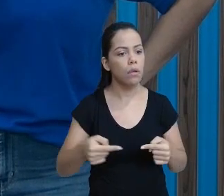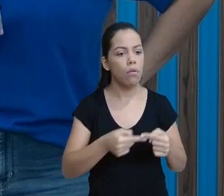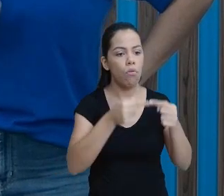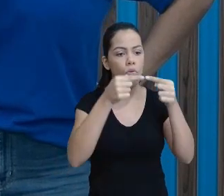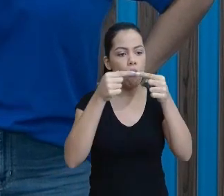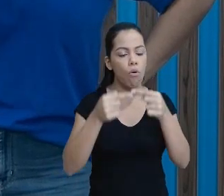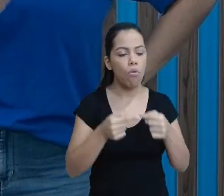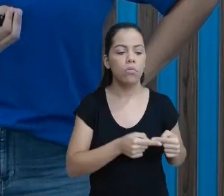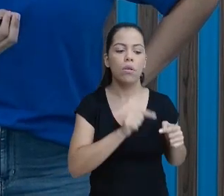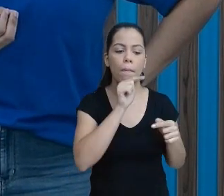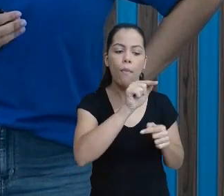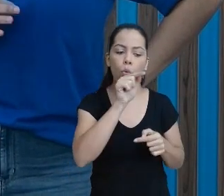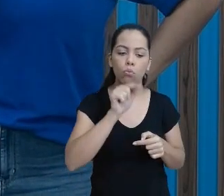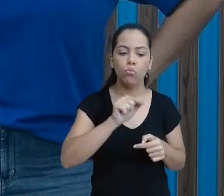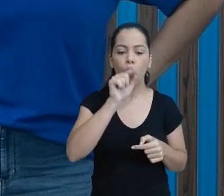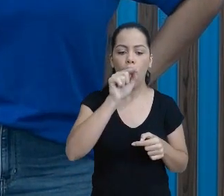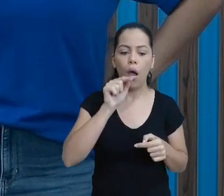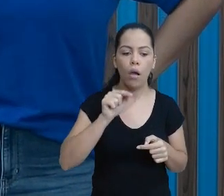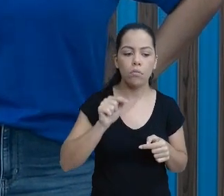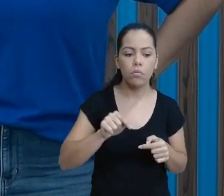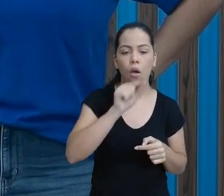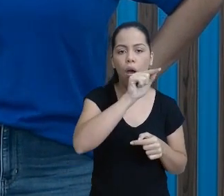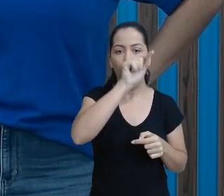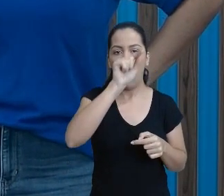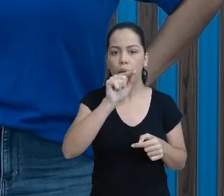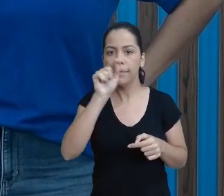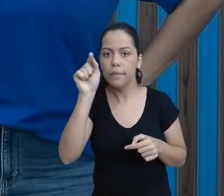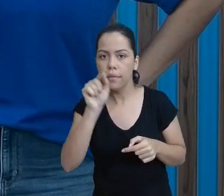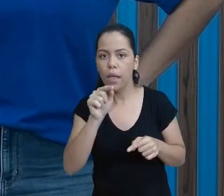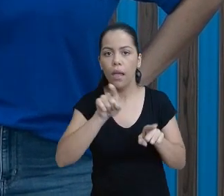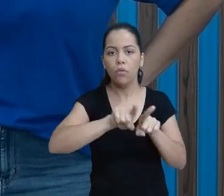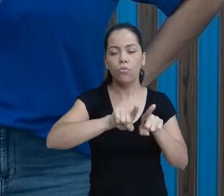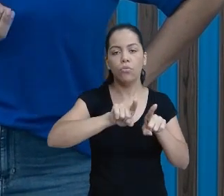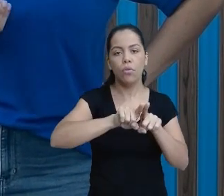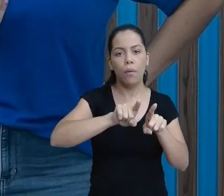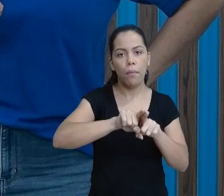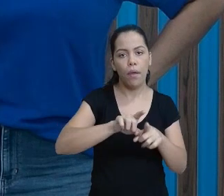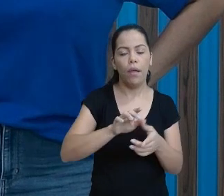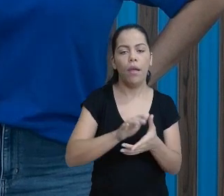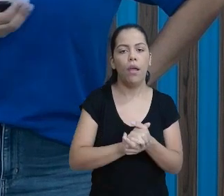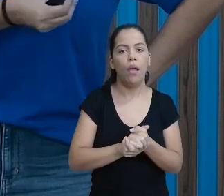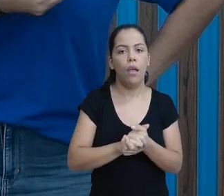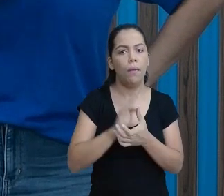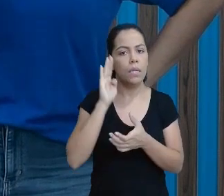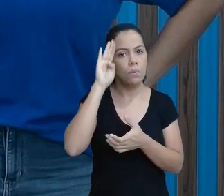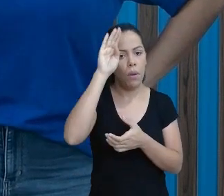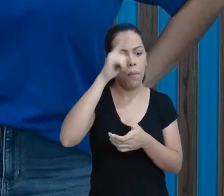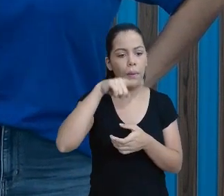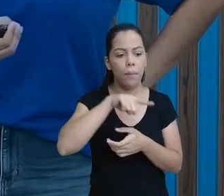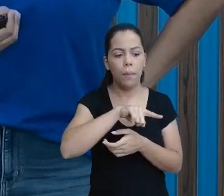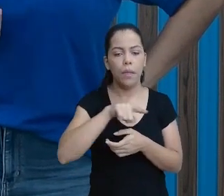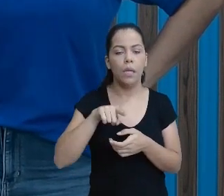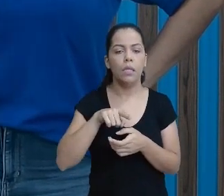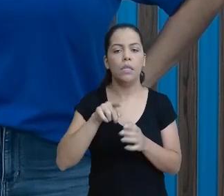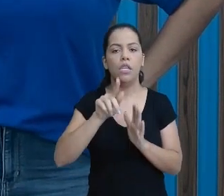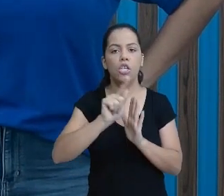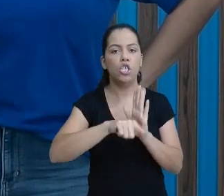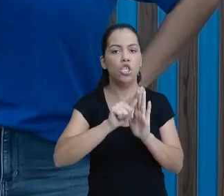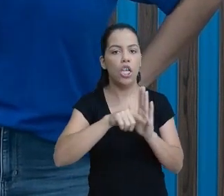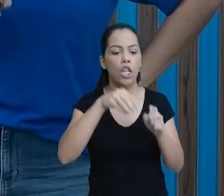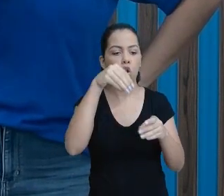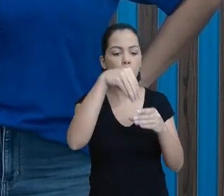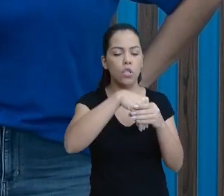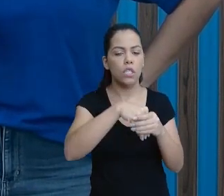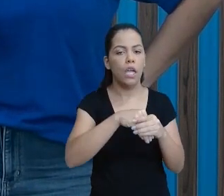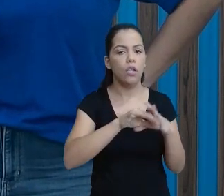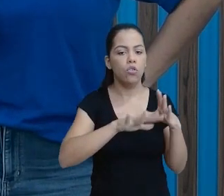concordância, pontuação, acentuação, principalmente nesses gêneros que circularão em meios acadêmicos.